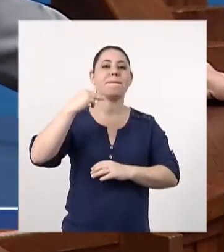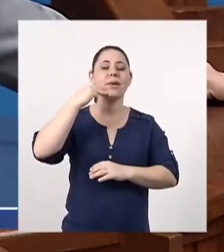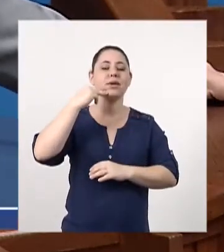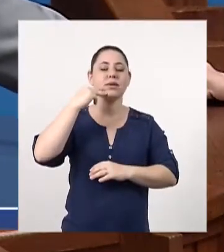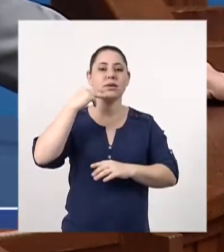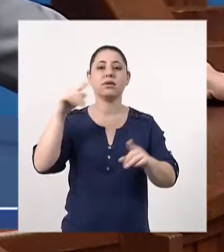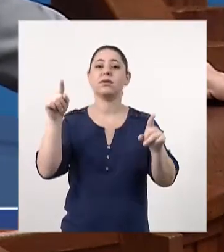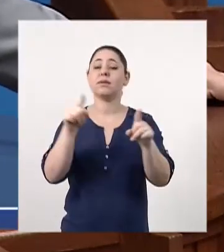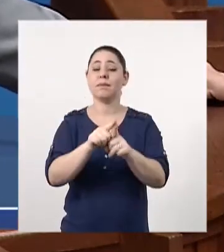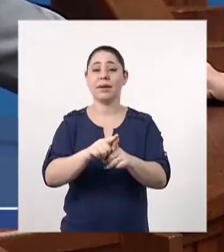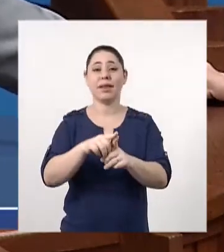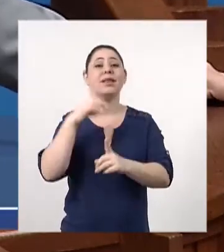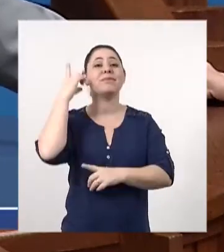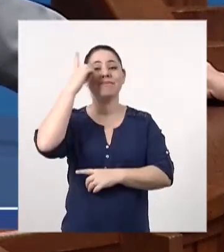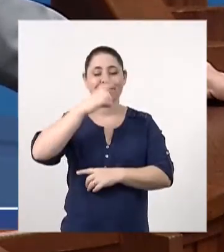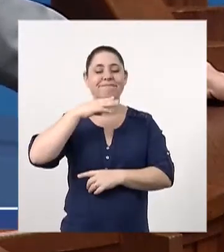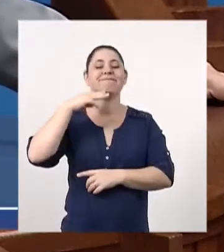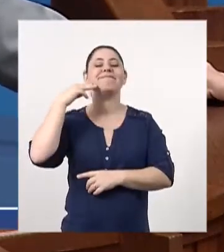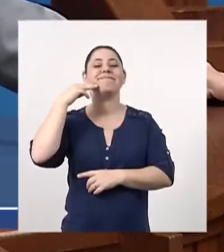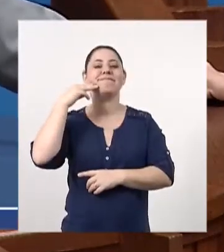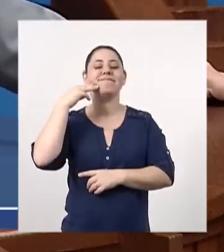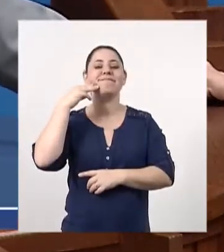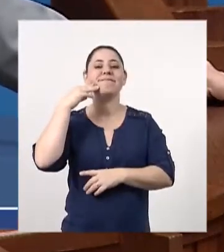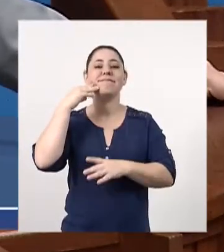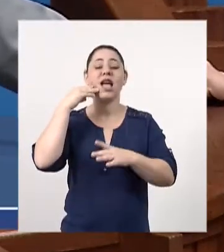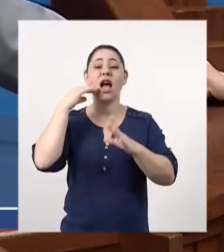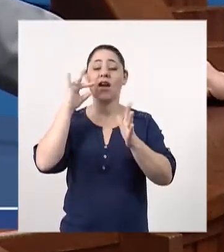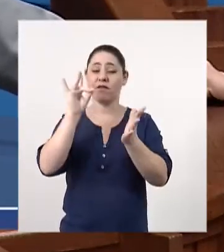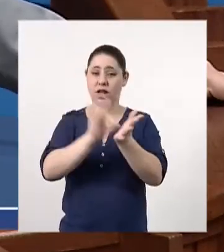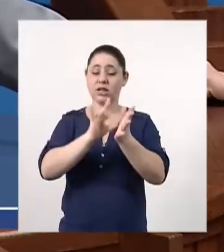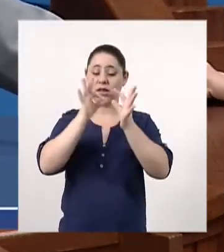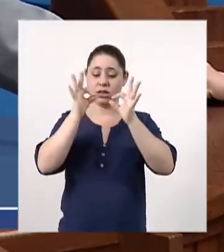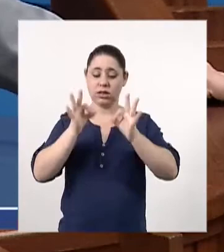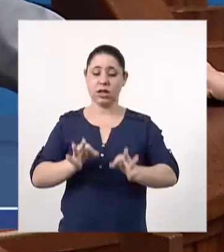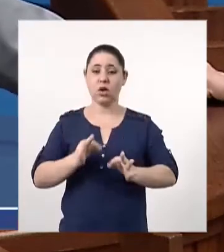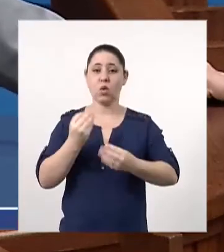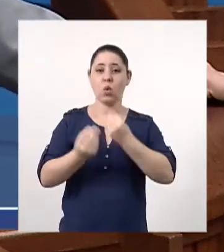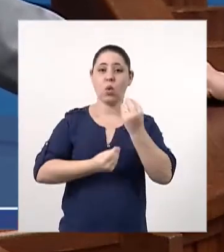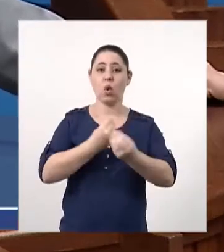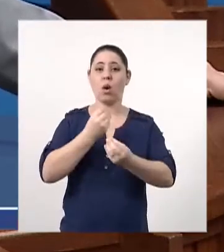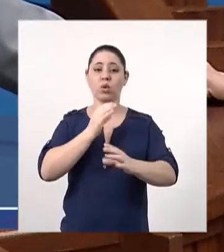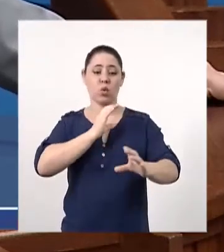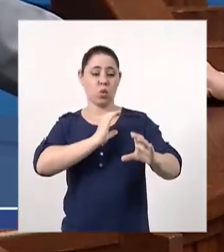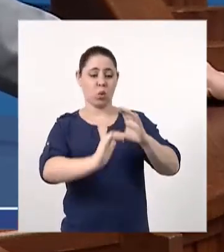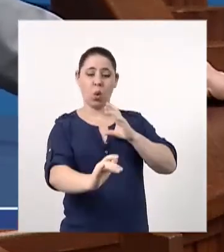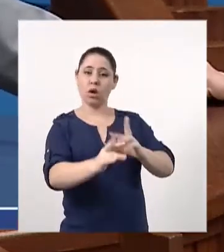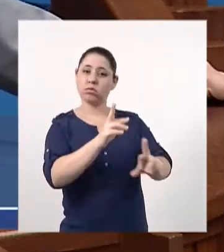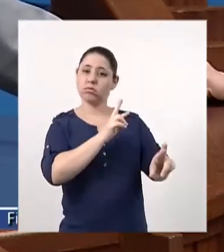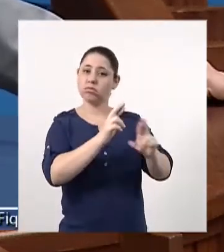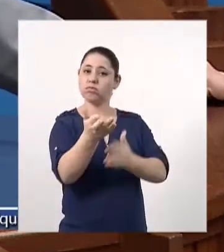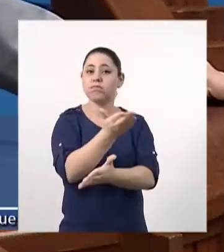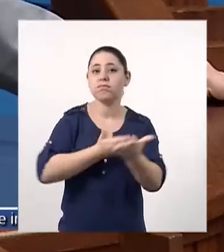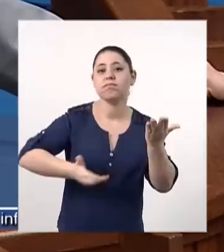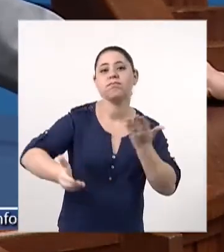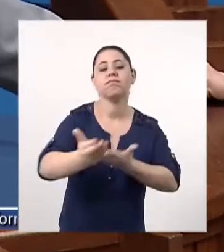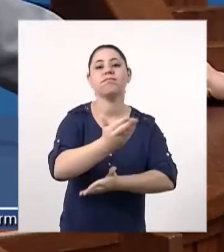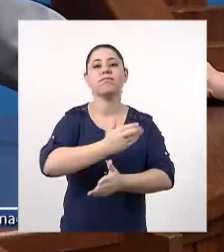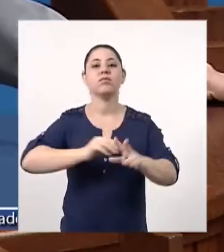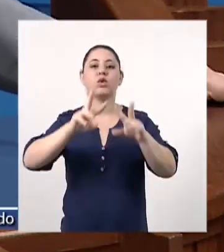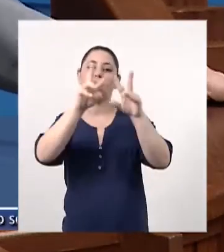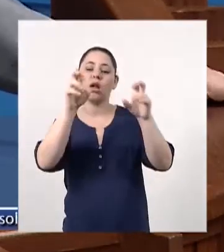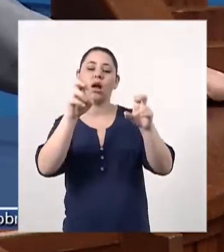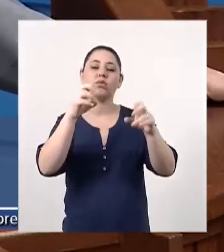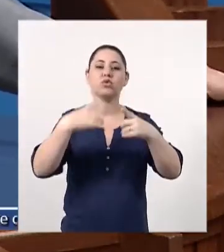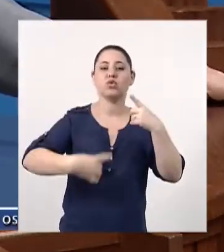aí, deputado Marçal Filho, a franqueza, a lhaneza, o trato como nós temos conduzido essas questões, o